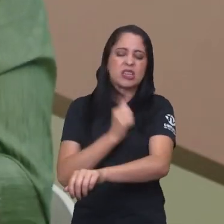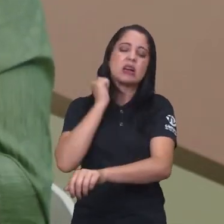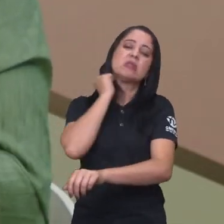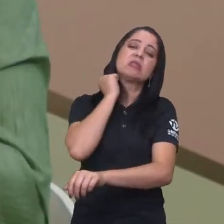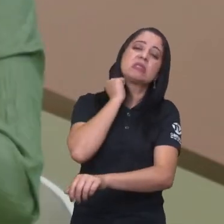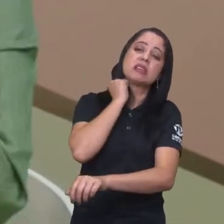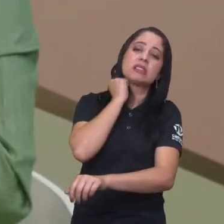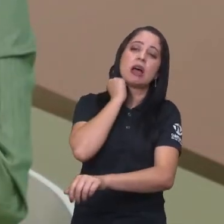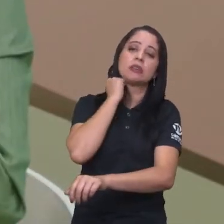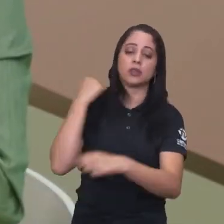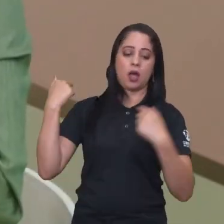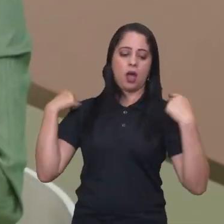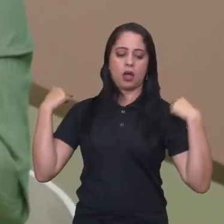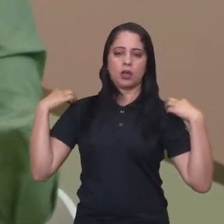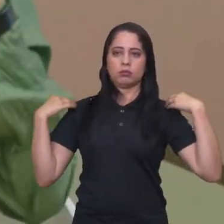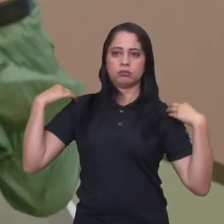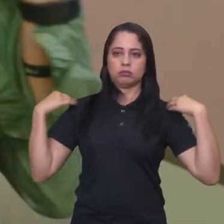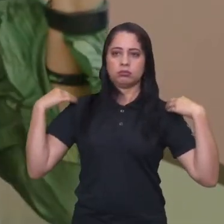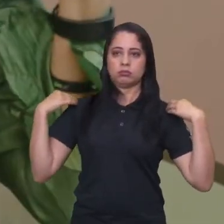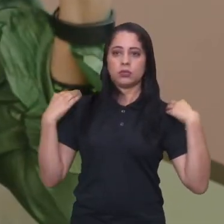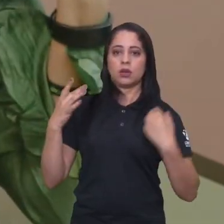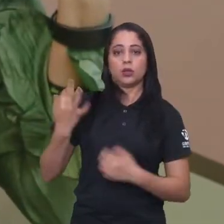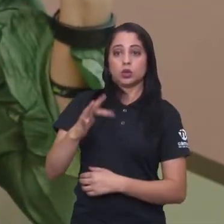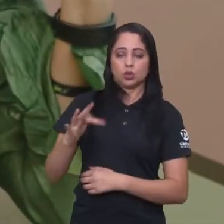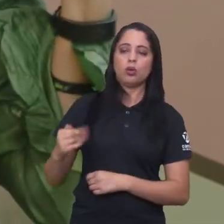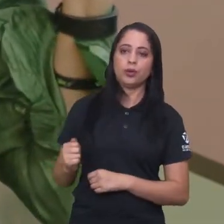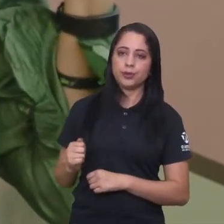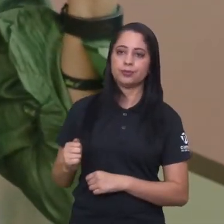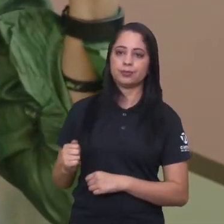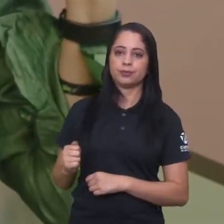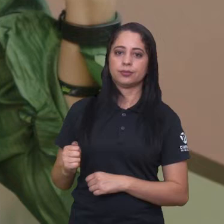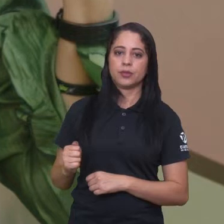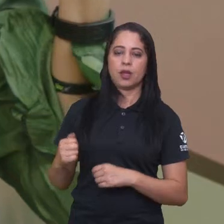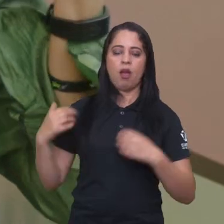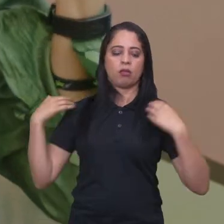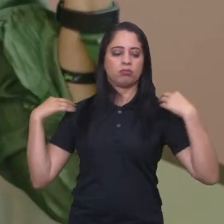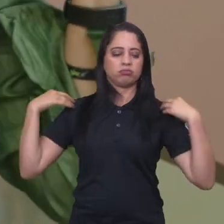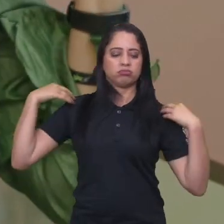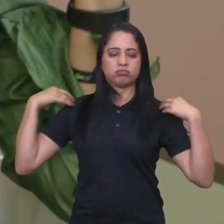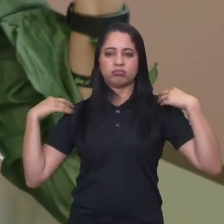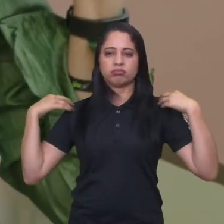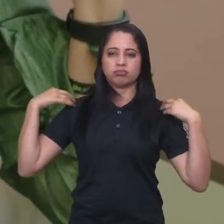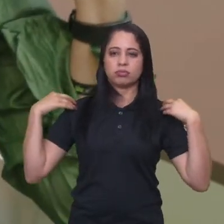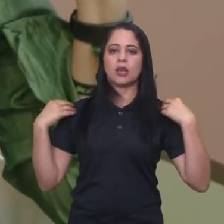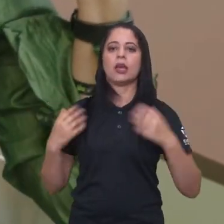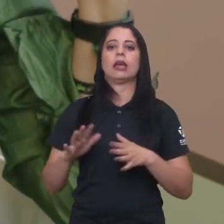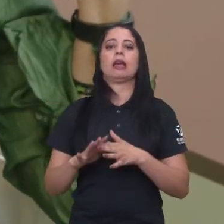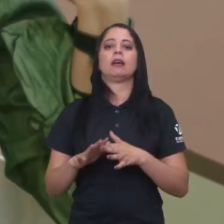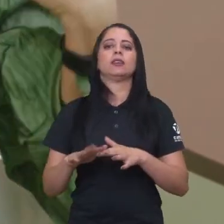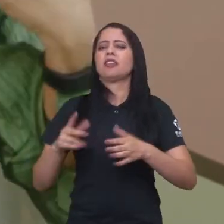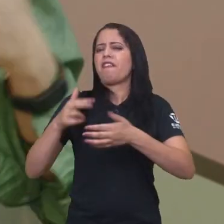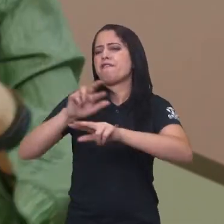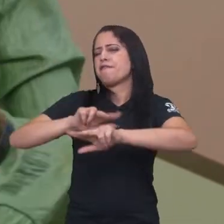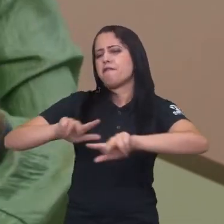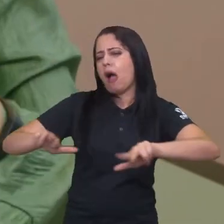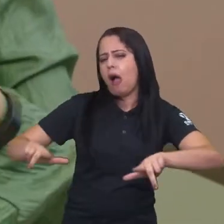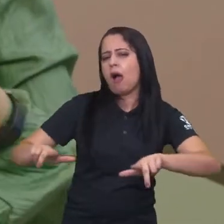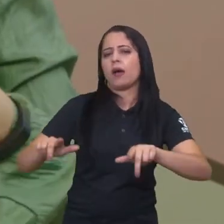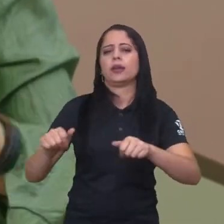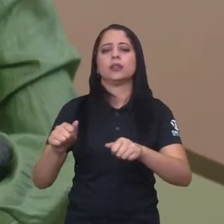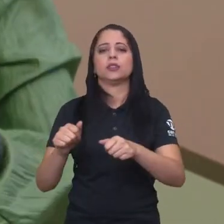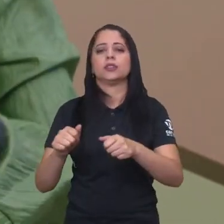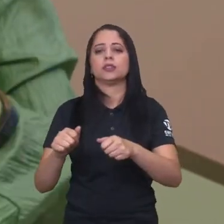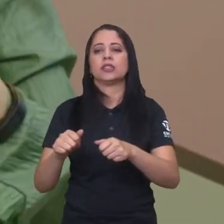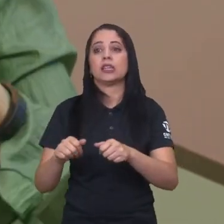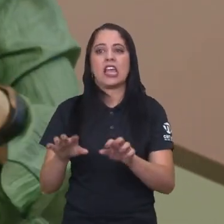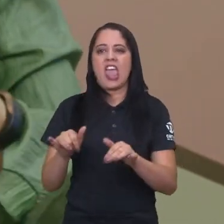gente está estressado, qual é o primeiro local que dói? Né? Na verdade, os ombros, as regiões superiores, né? E tem várias